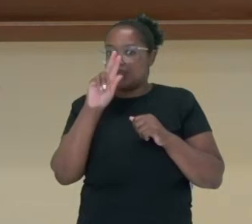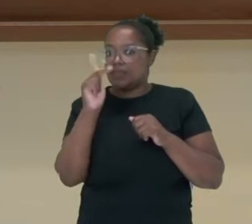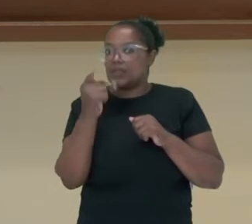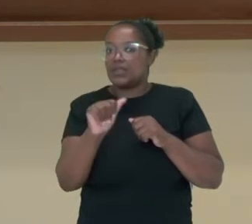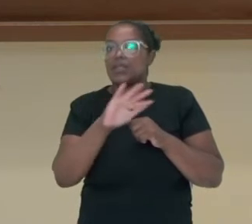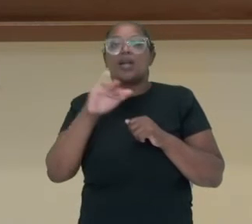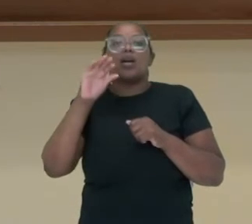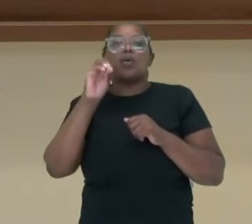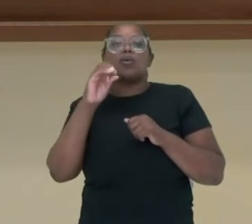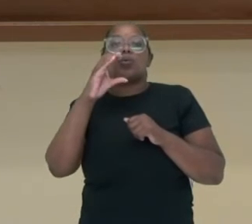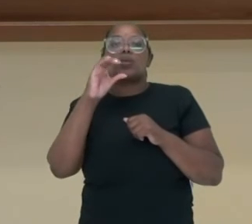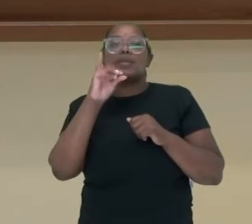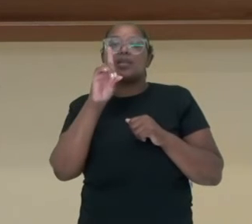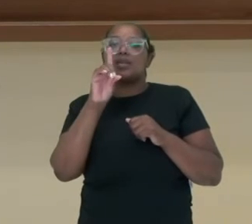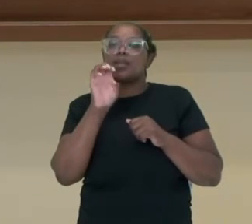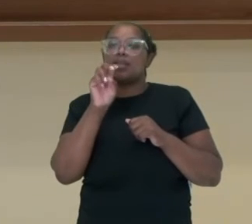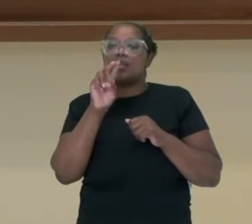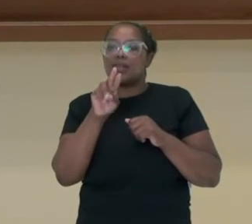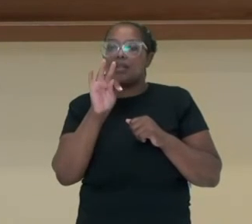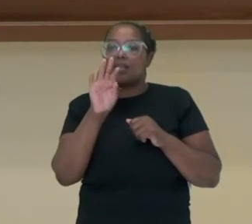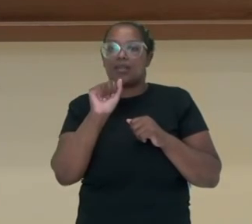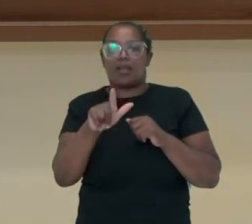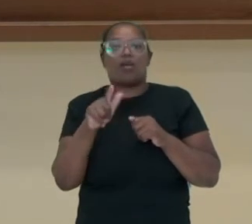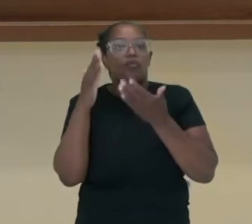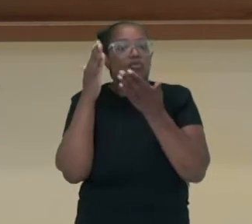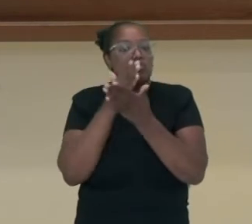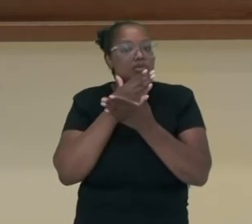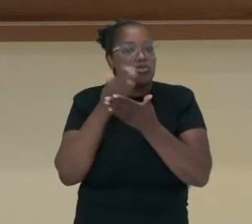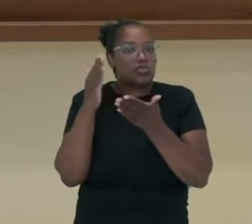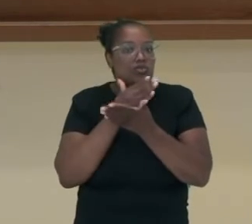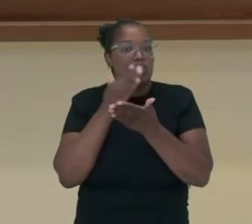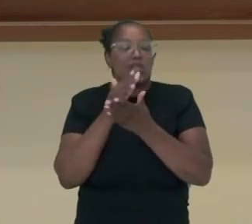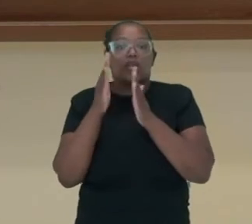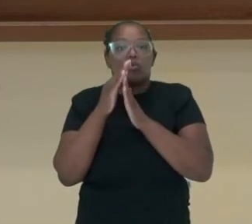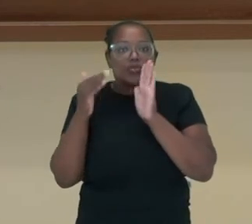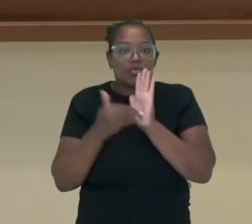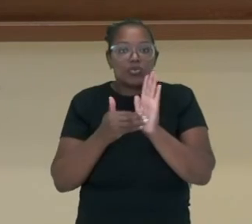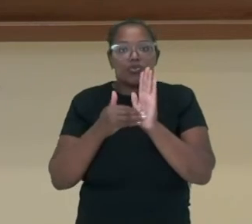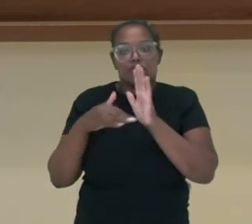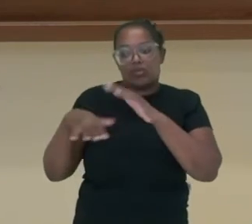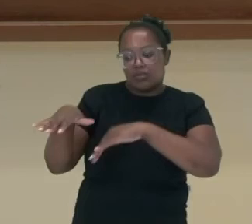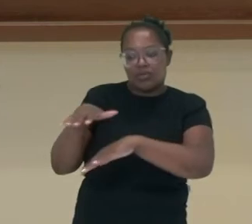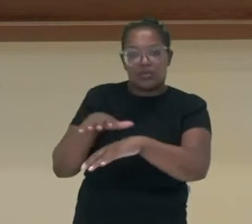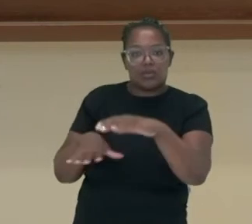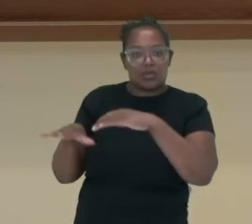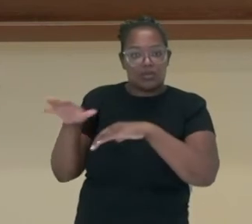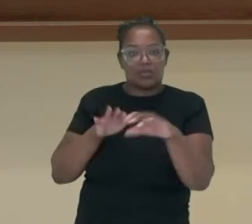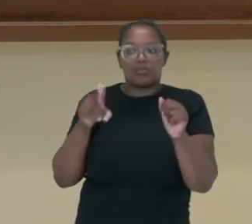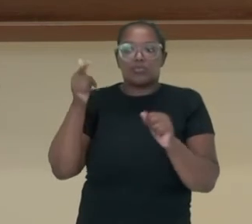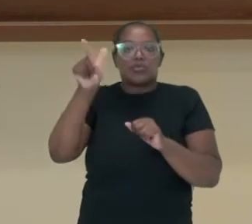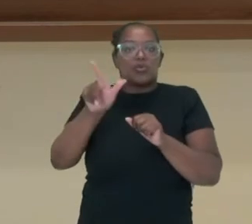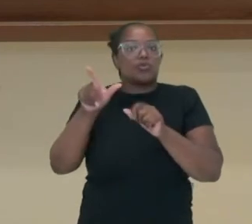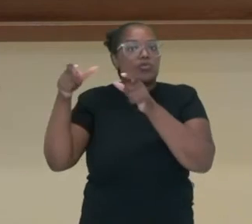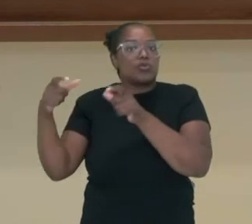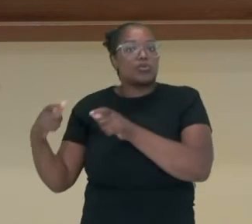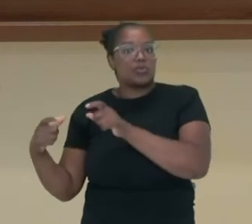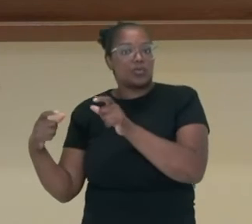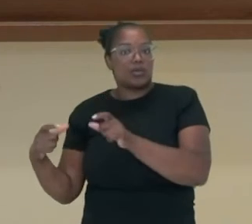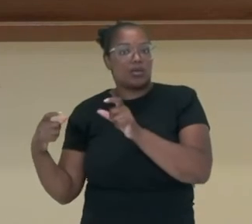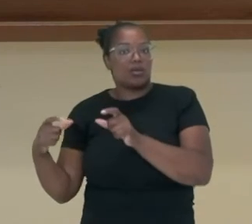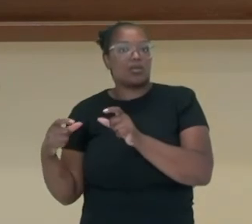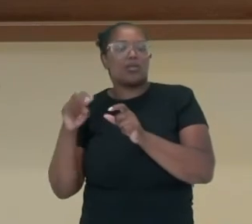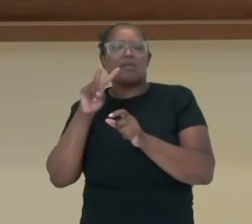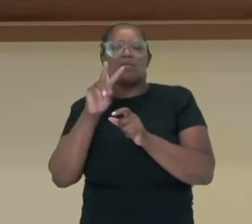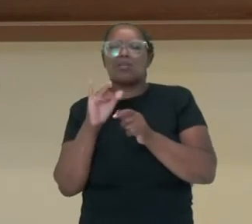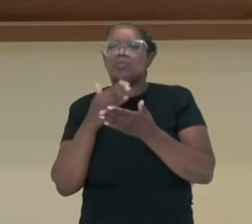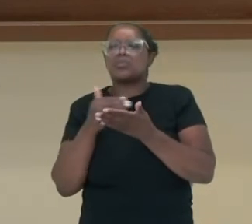Oriental pela administração soviética. Isso tudo vai ser organizado, obviamente, por outras instituições que começam a